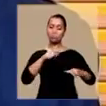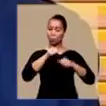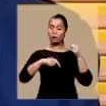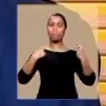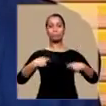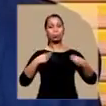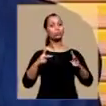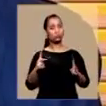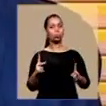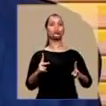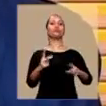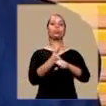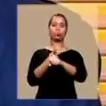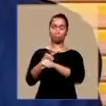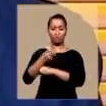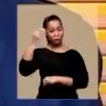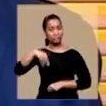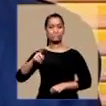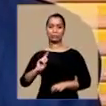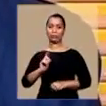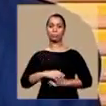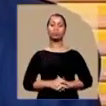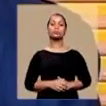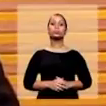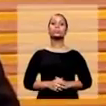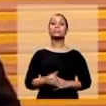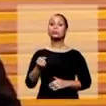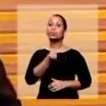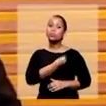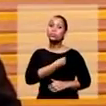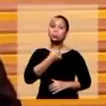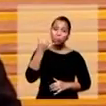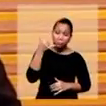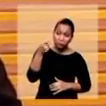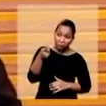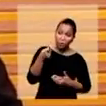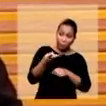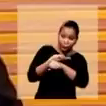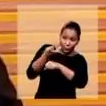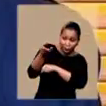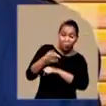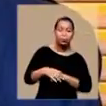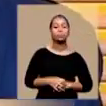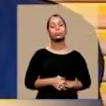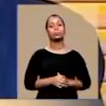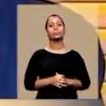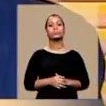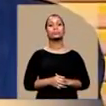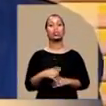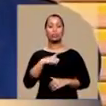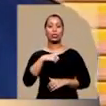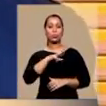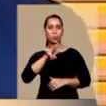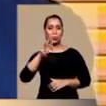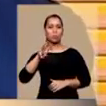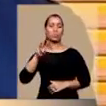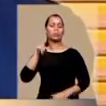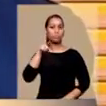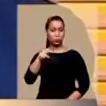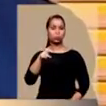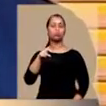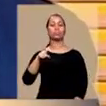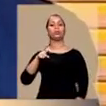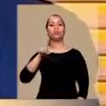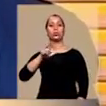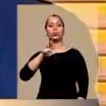serem melhorados e continua na busca, não desista. E aí deixa o teu contato, quem quiser te procurar, conversar com você. Nós temos o nosso site, que é